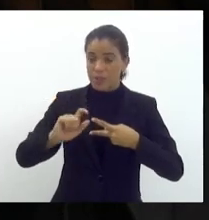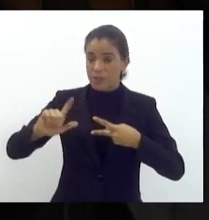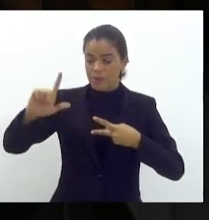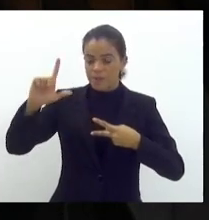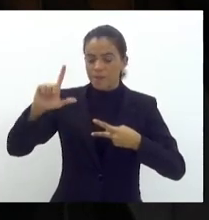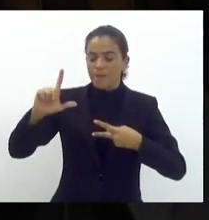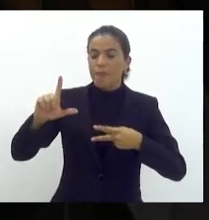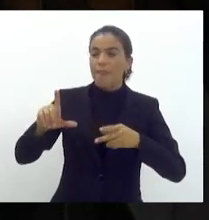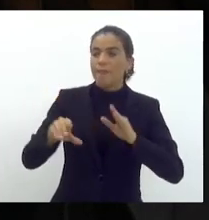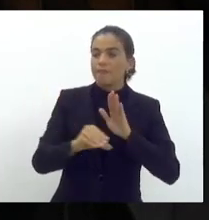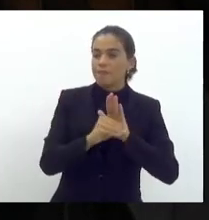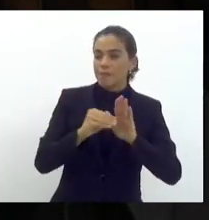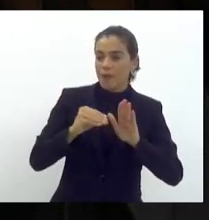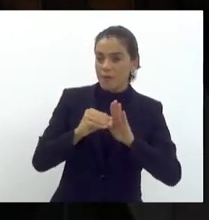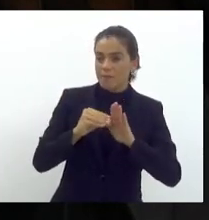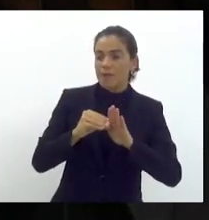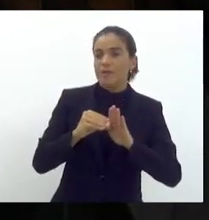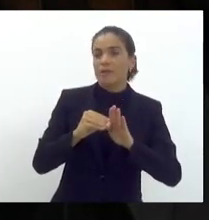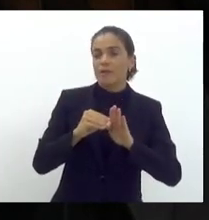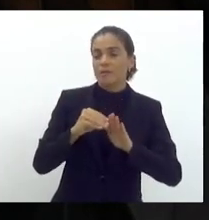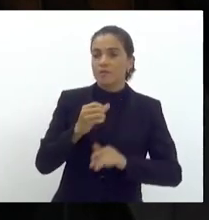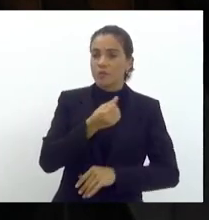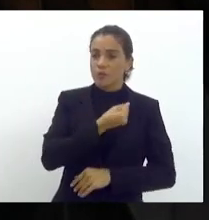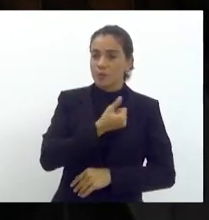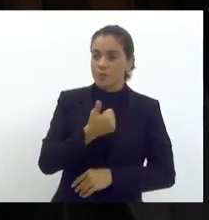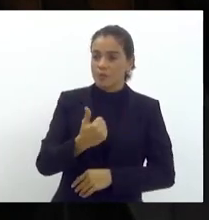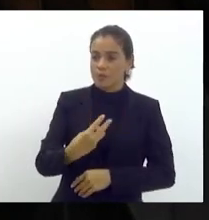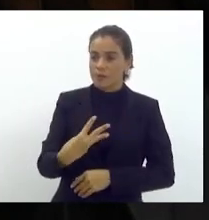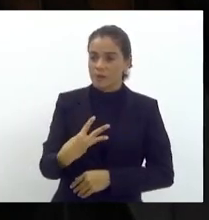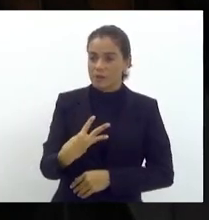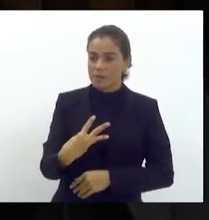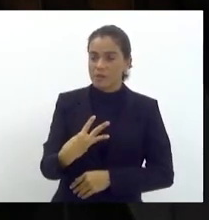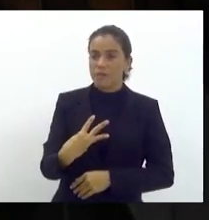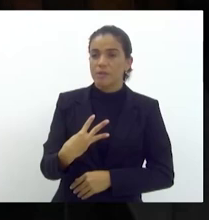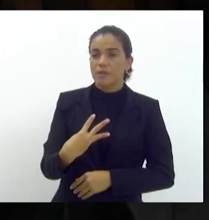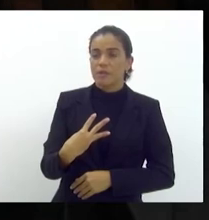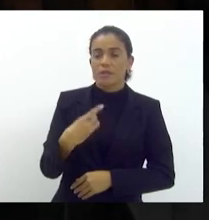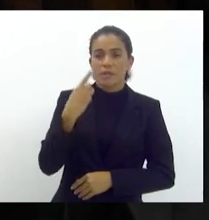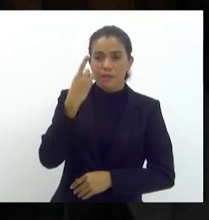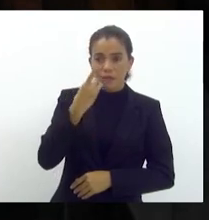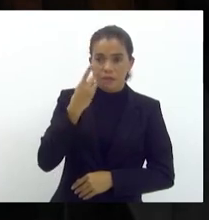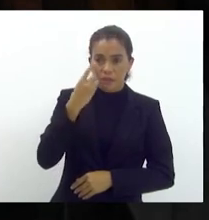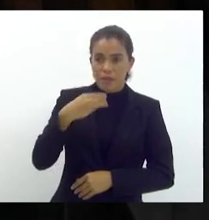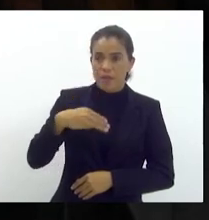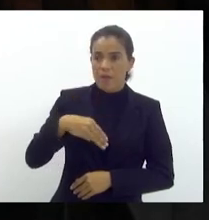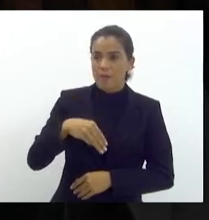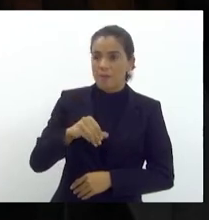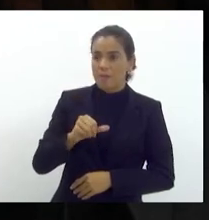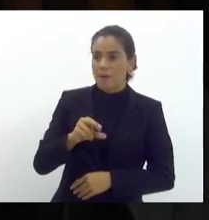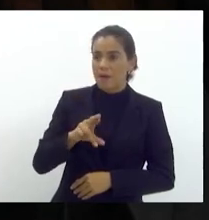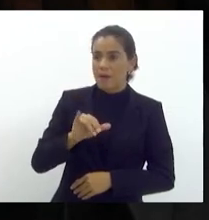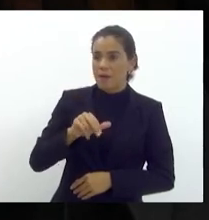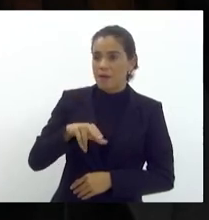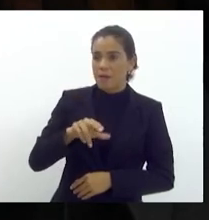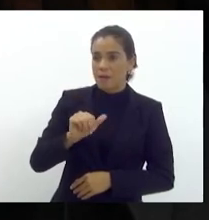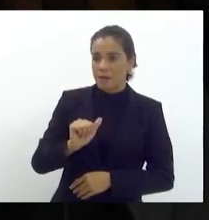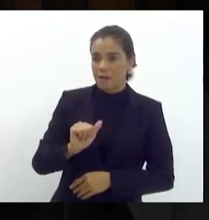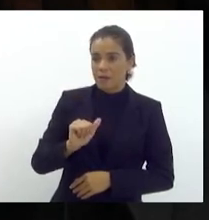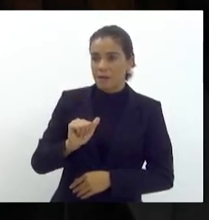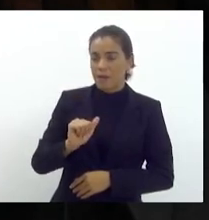a emenda auditiva número 13 da deputada Marina do